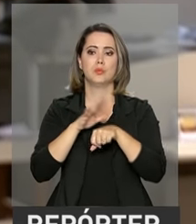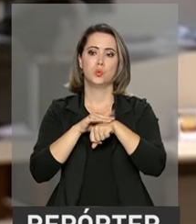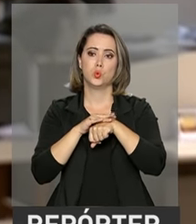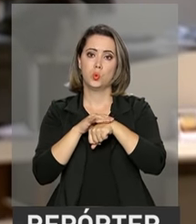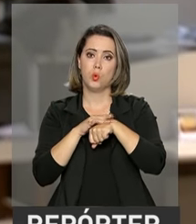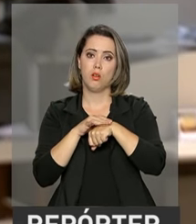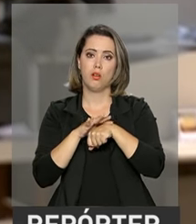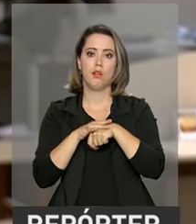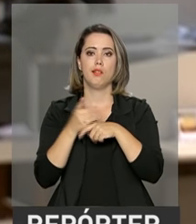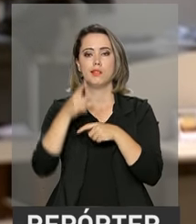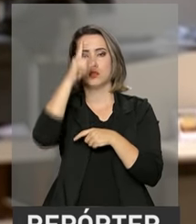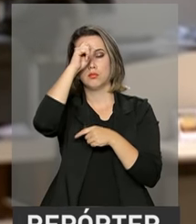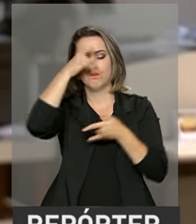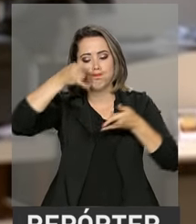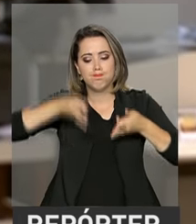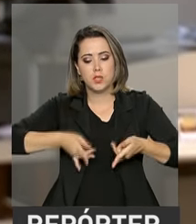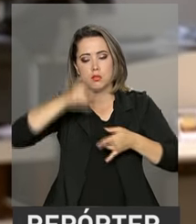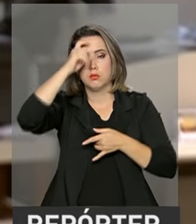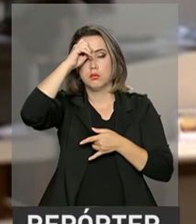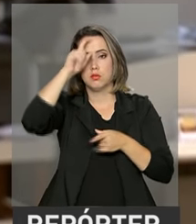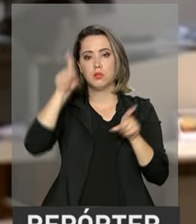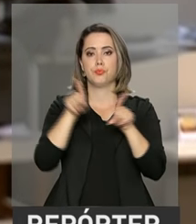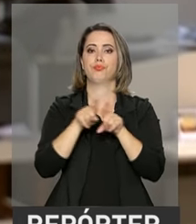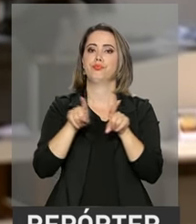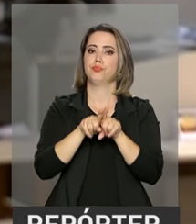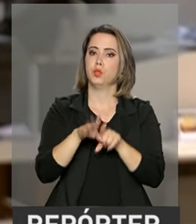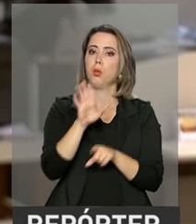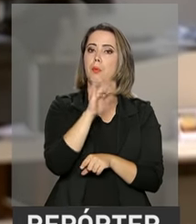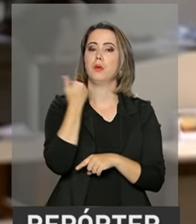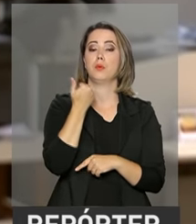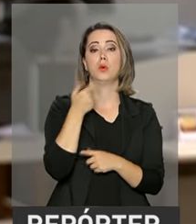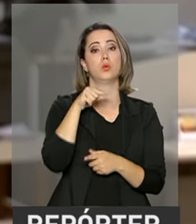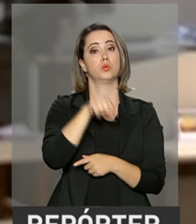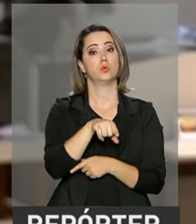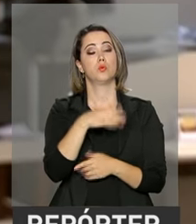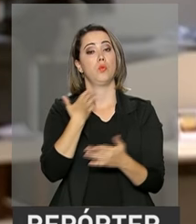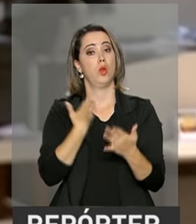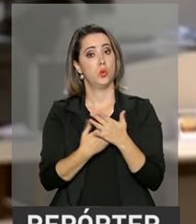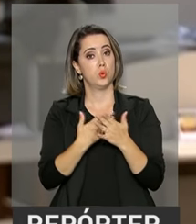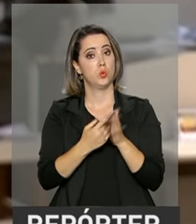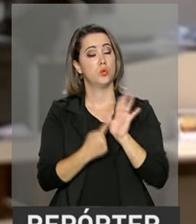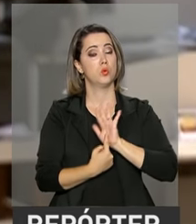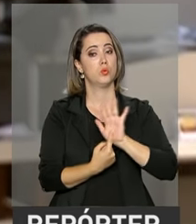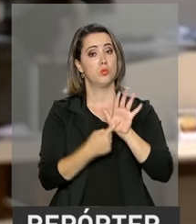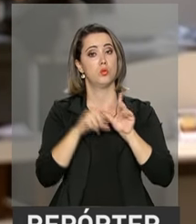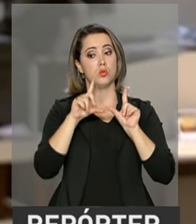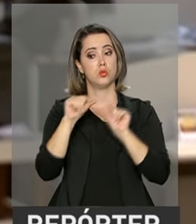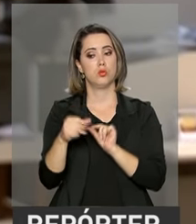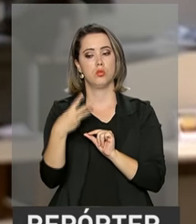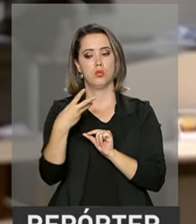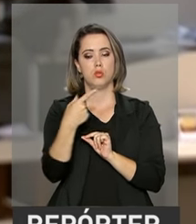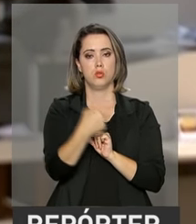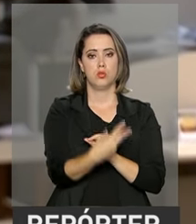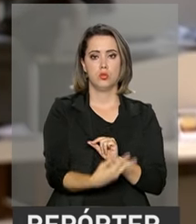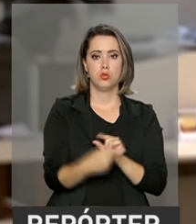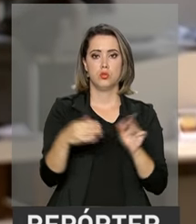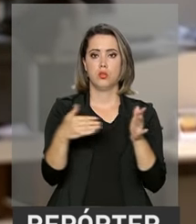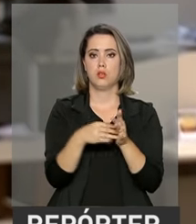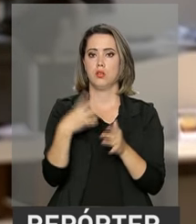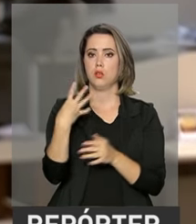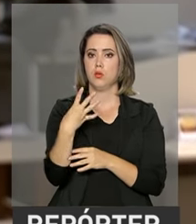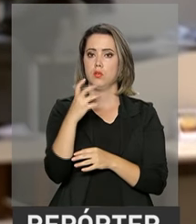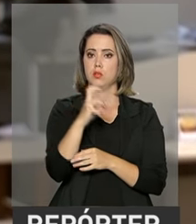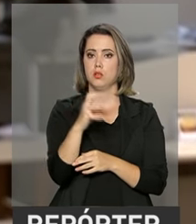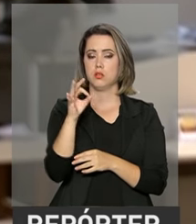internações até mesmo morte estudos mostram que a vacinação pode reduzir de 32 a 45 por cento